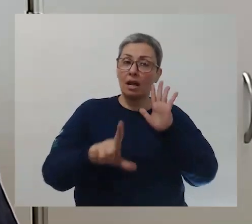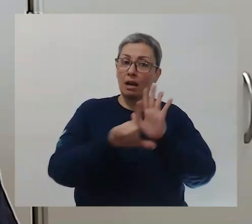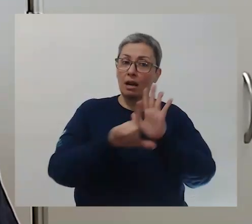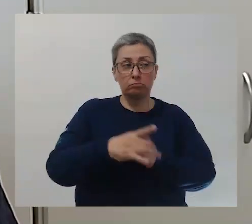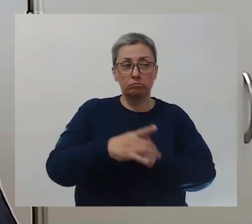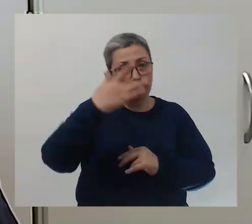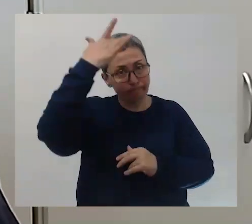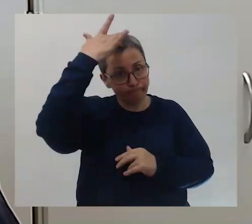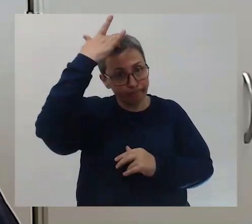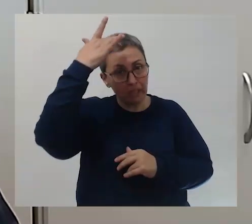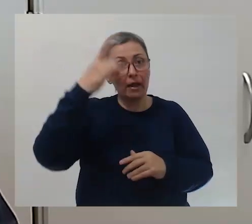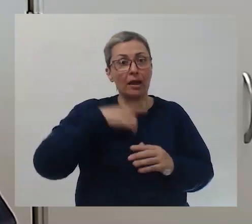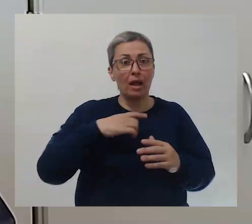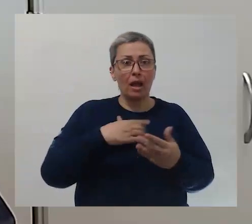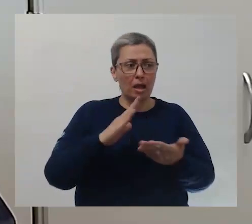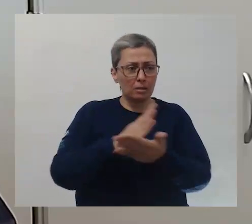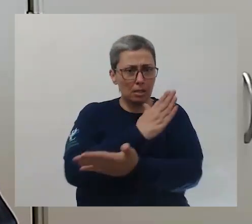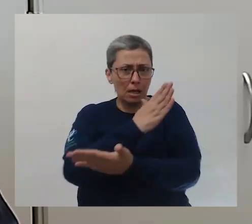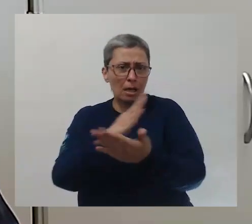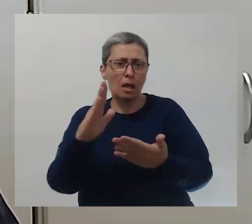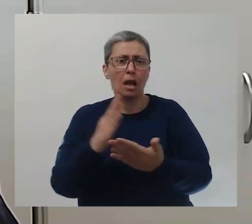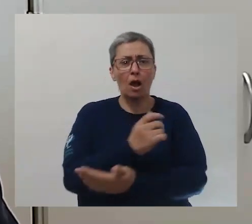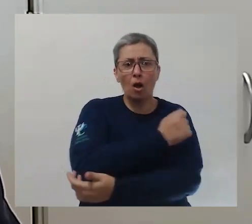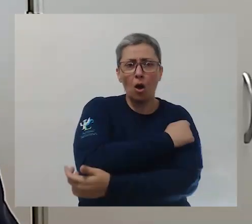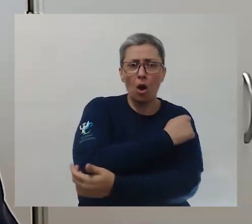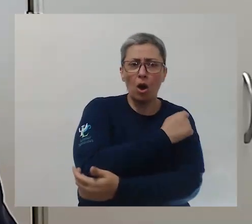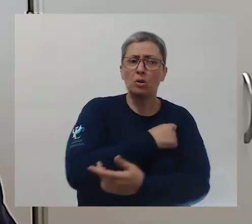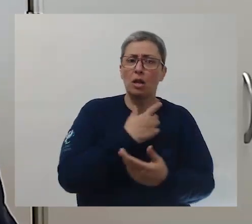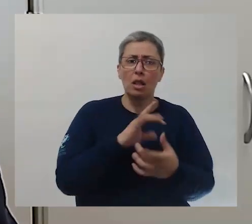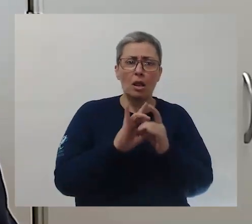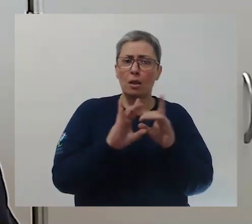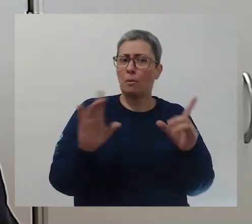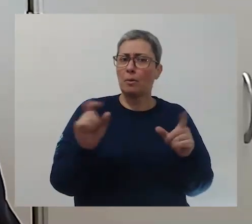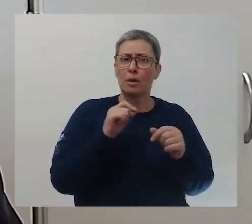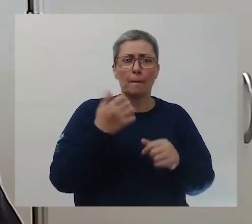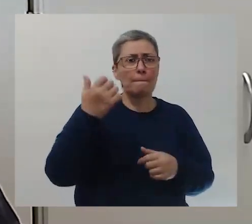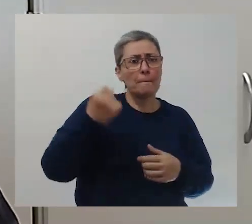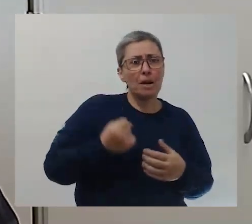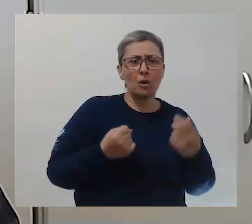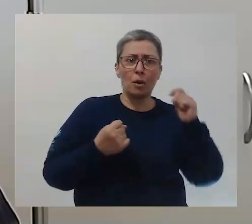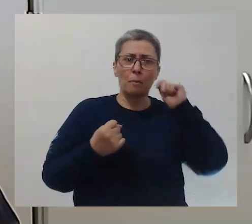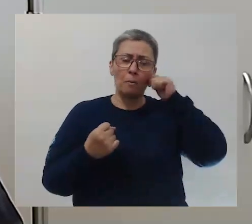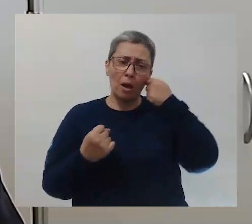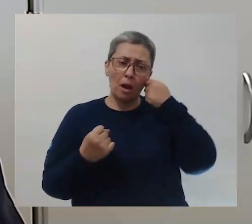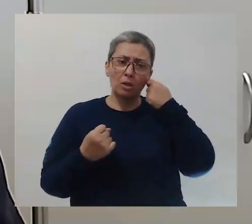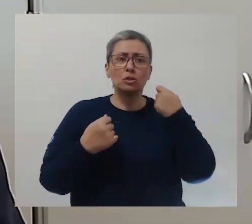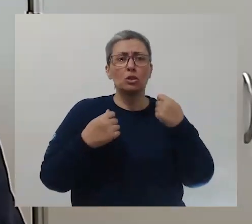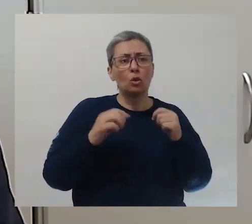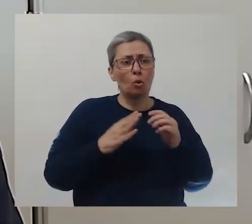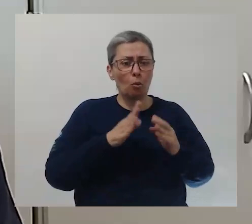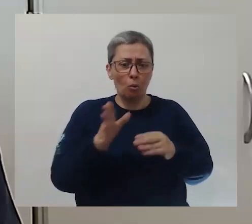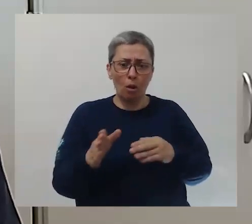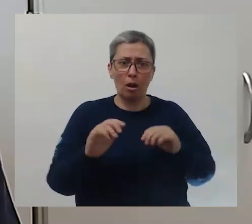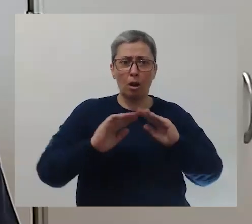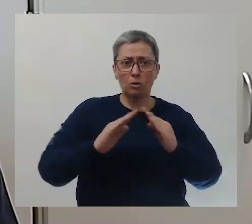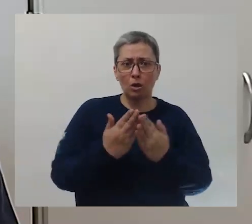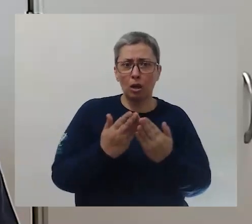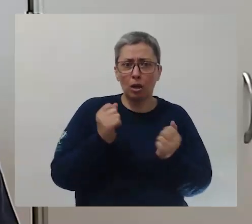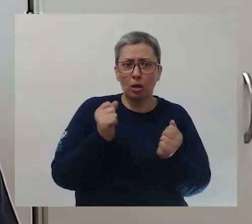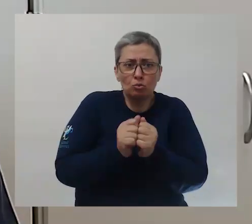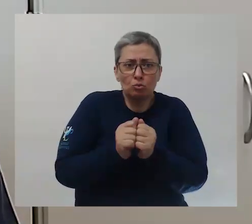absurda que segregava os estudantes e não permitia que brancos e negros frequentassem a